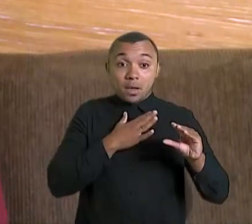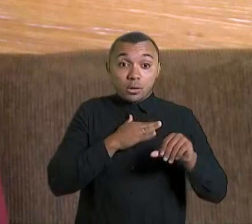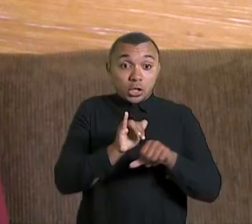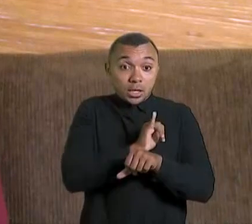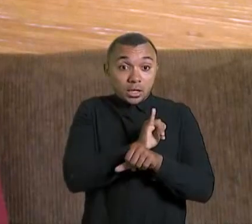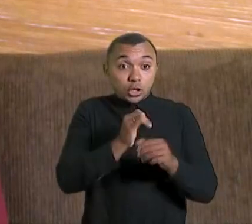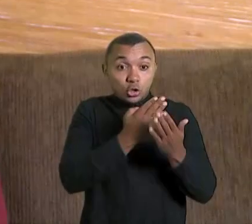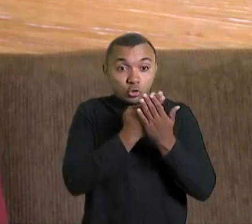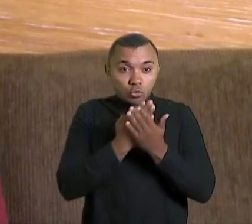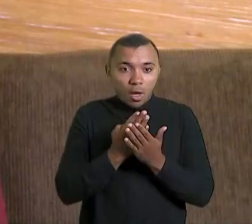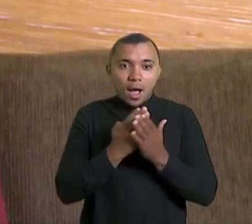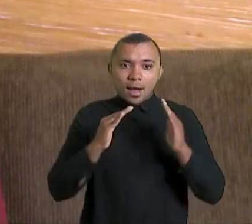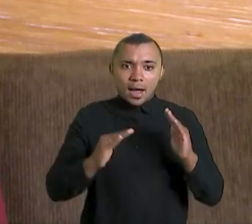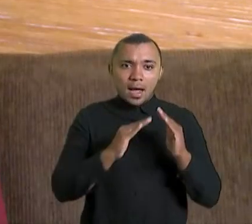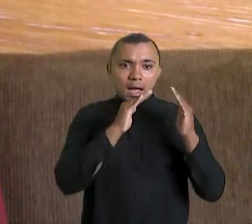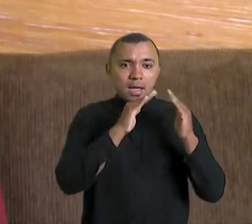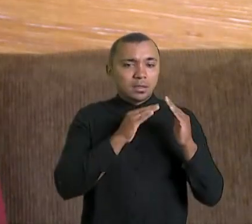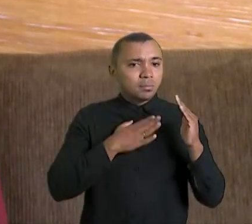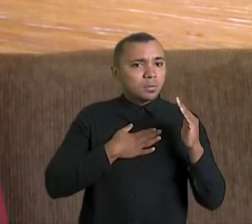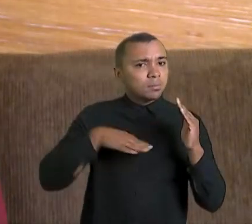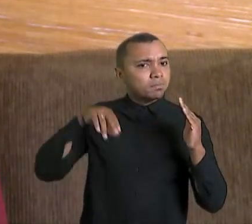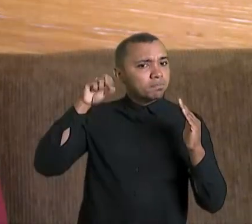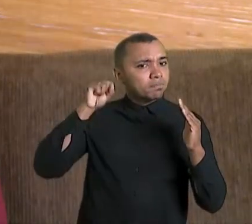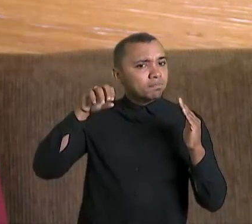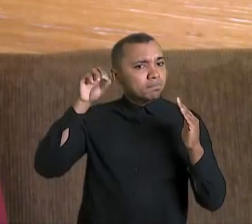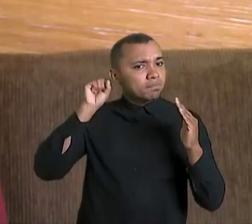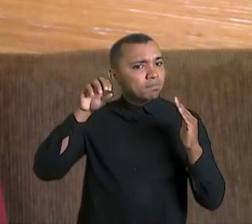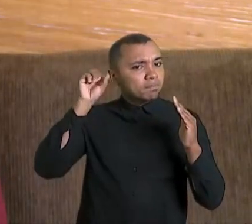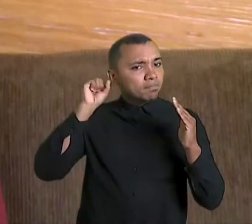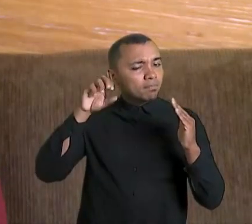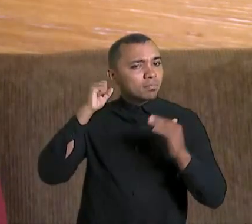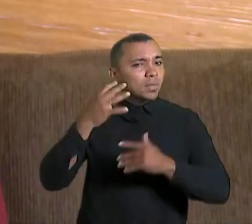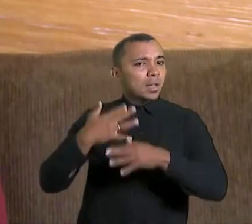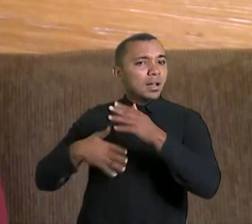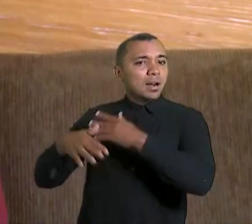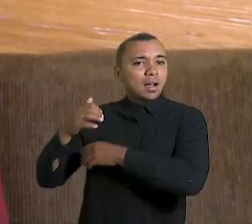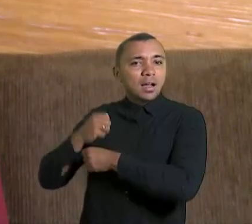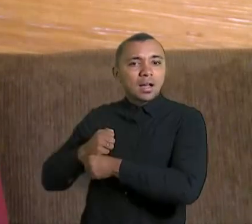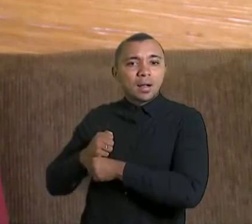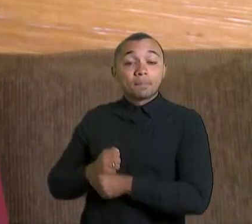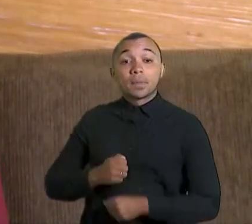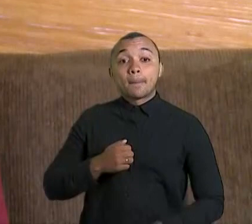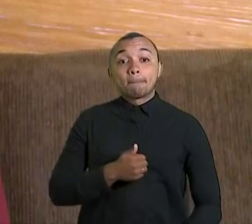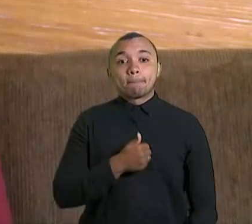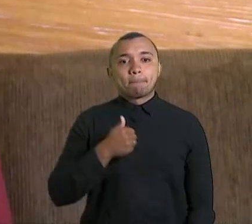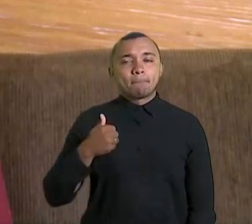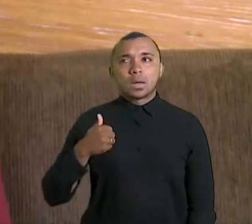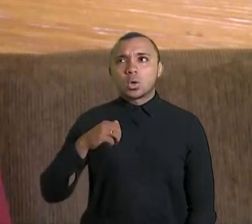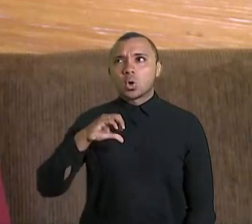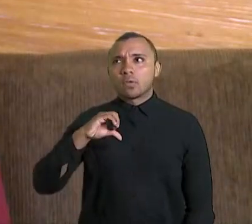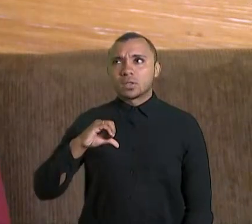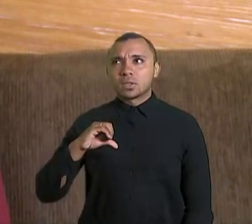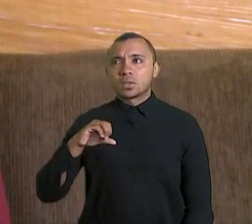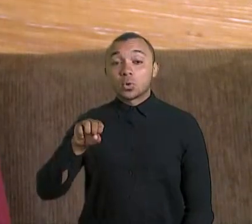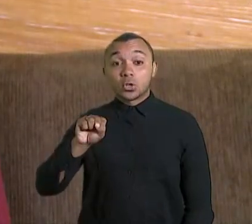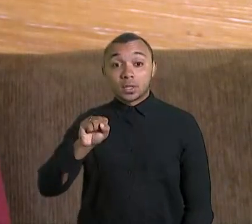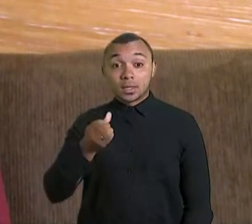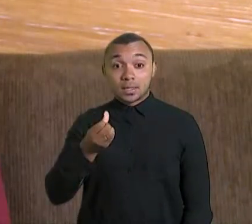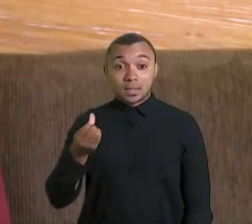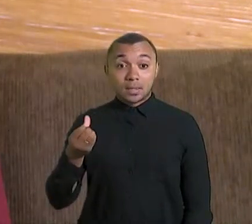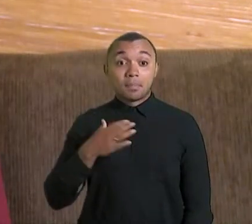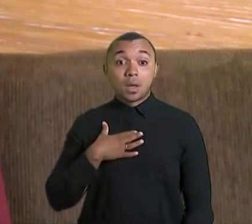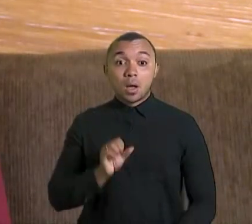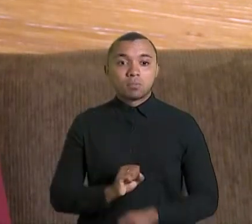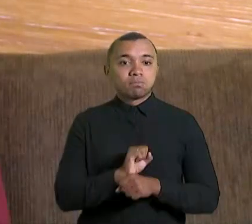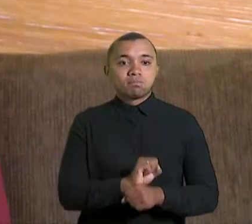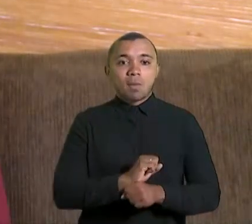e ouvindo as aulas. Foi na década de... Eu parei em 86 e